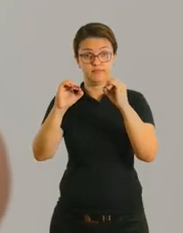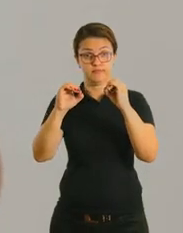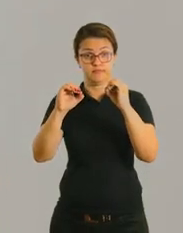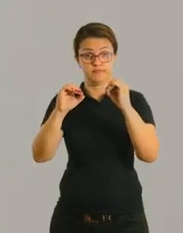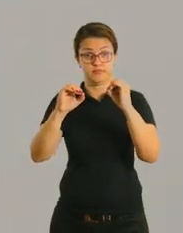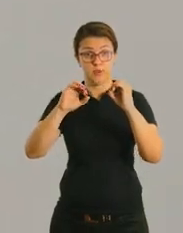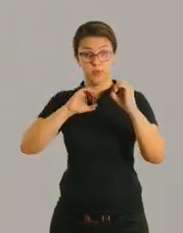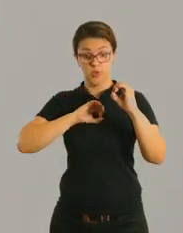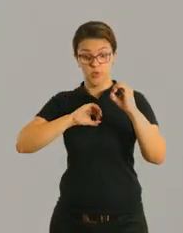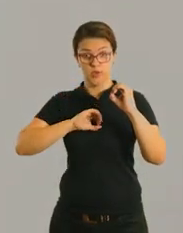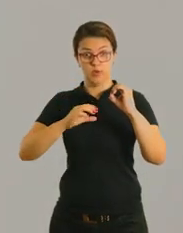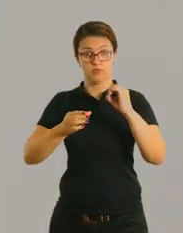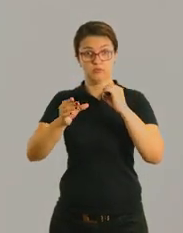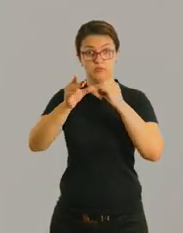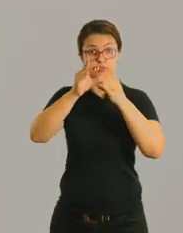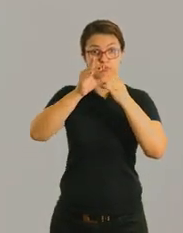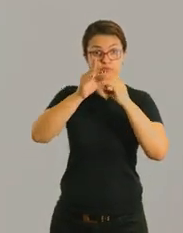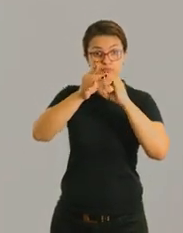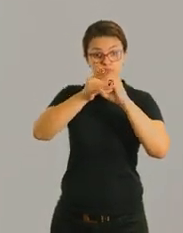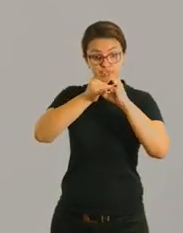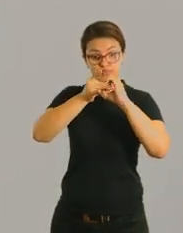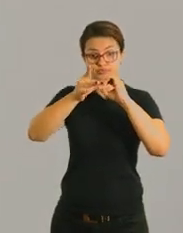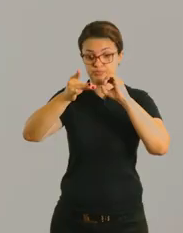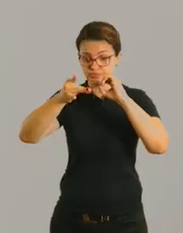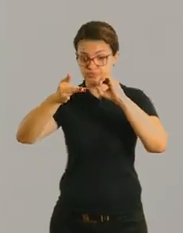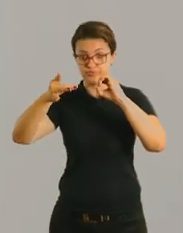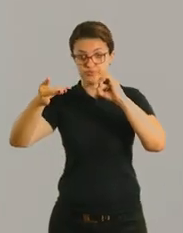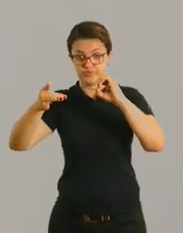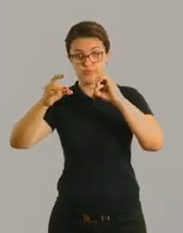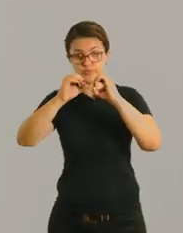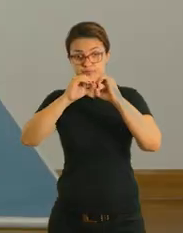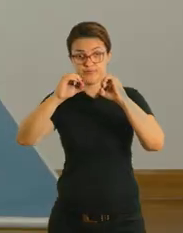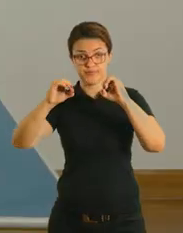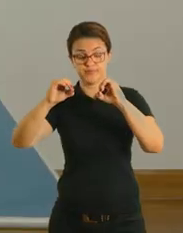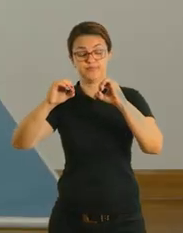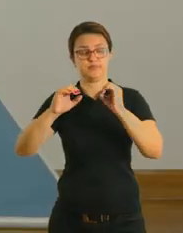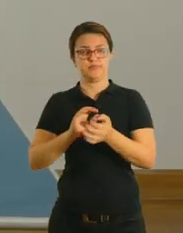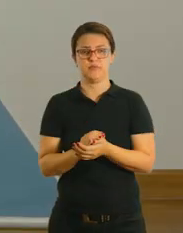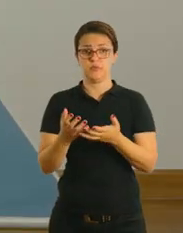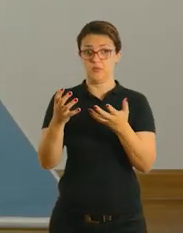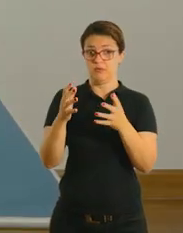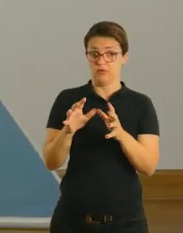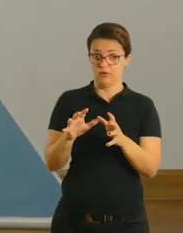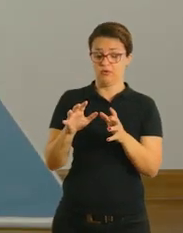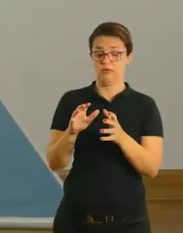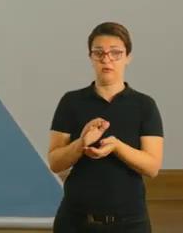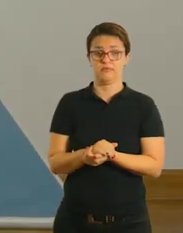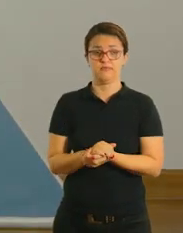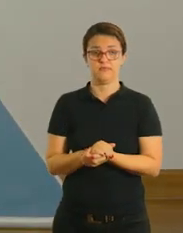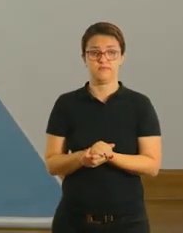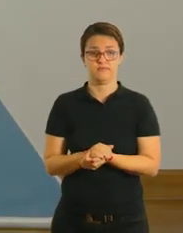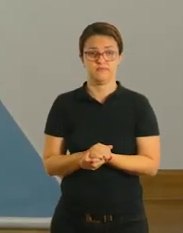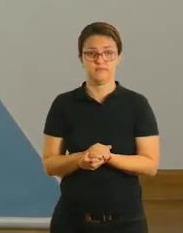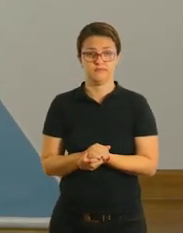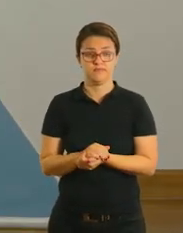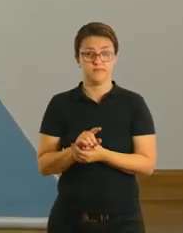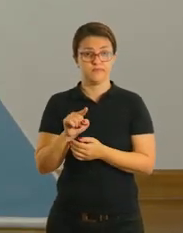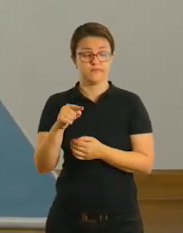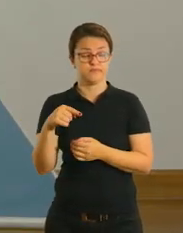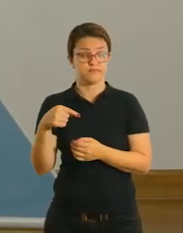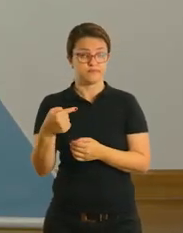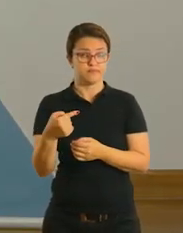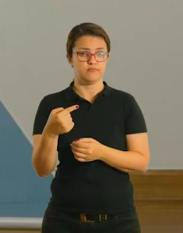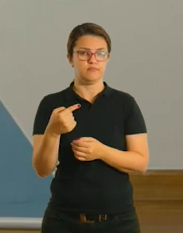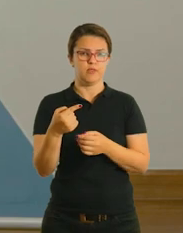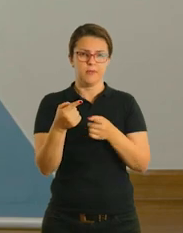e colar aqui na frente. Porém, se vocês não quiserem, com a ajuda de um adulto, a hora que pegar o